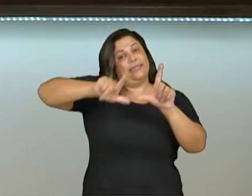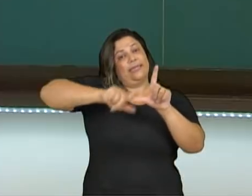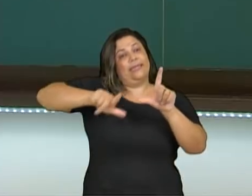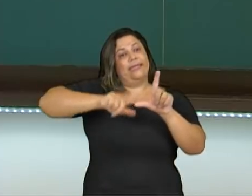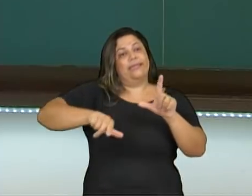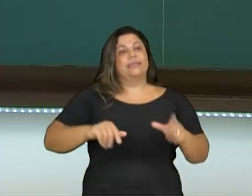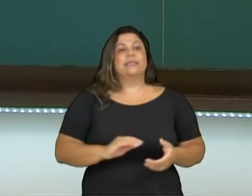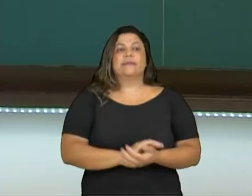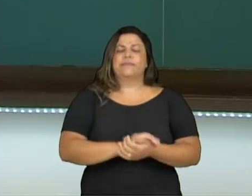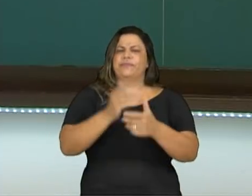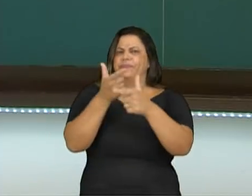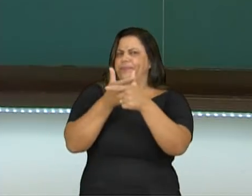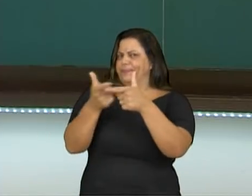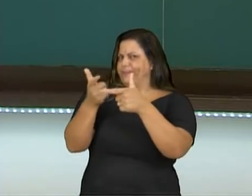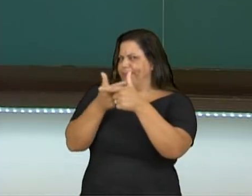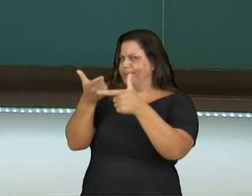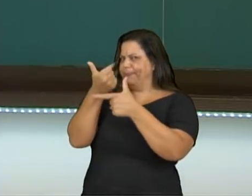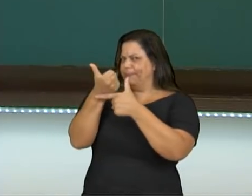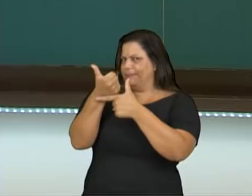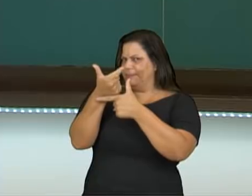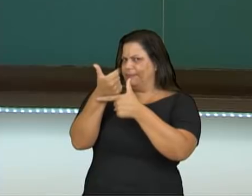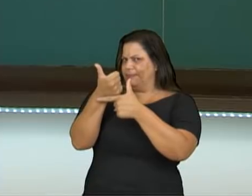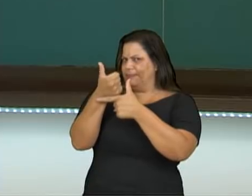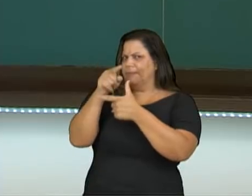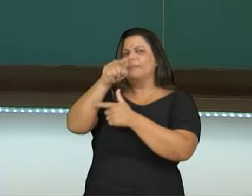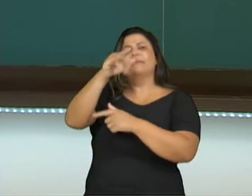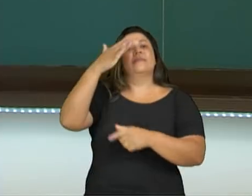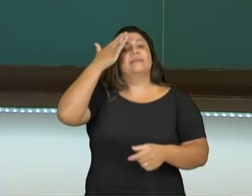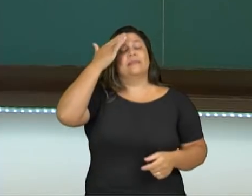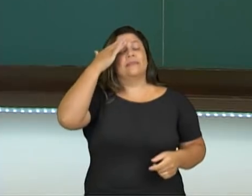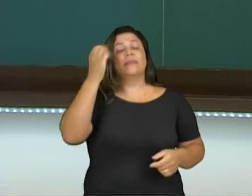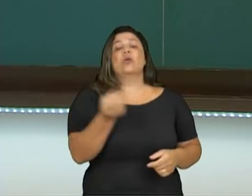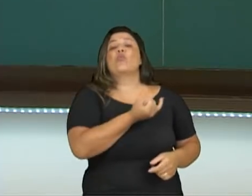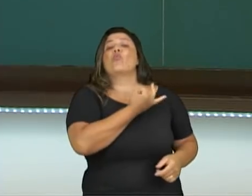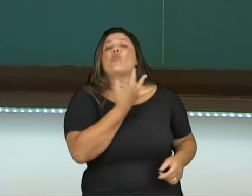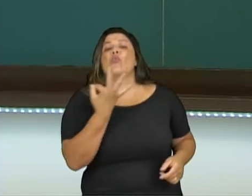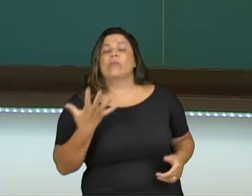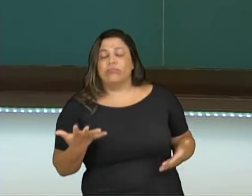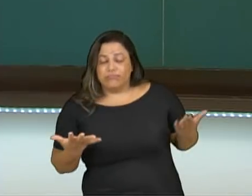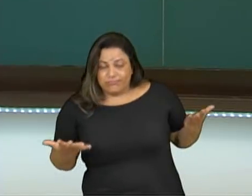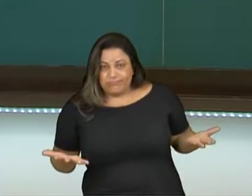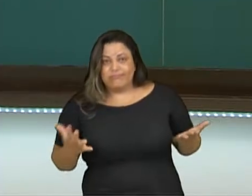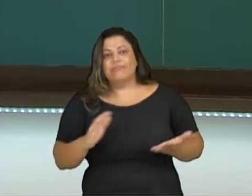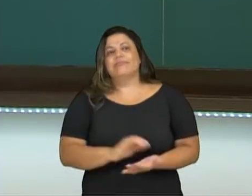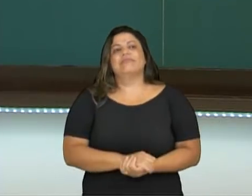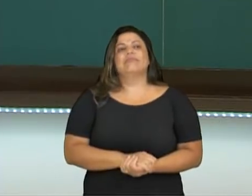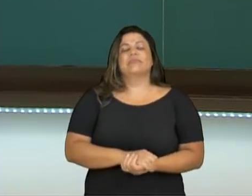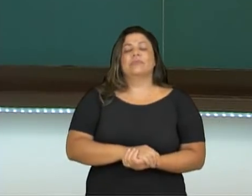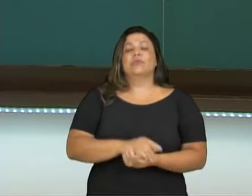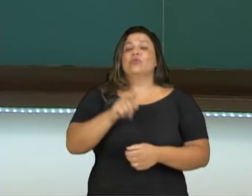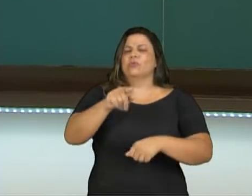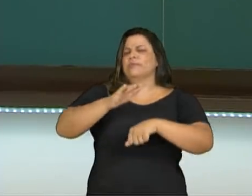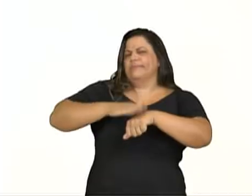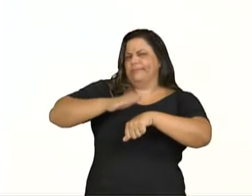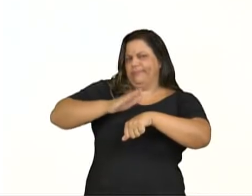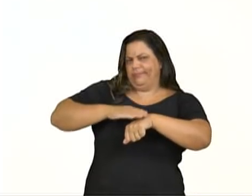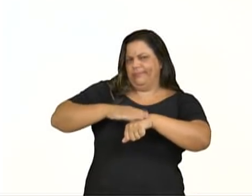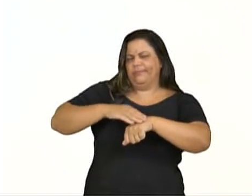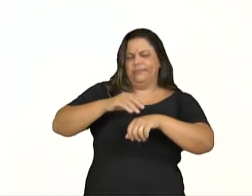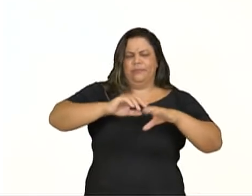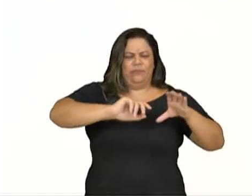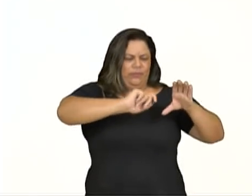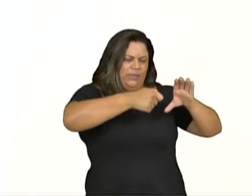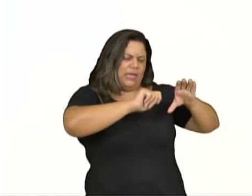360, divide por 12 para você saber quanto que mede cada um desses ângulos, porque daí quando você for fazer, né, caminhar lá